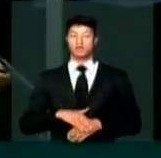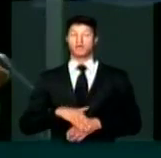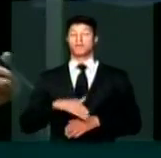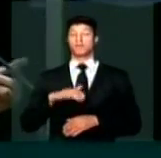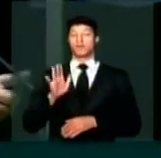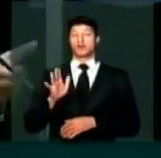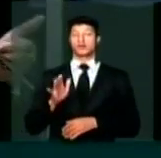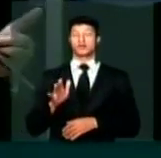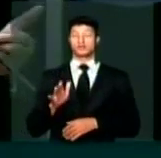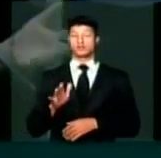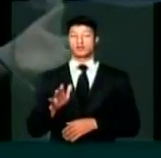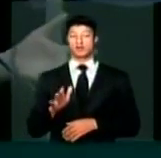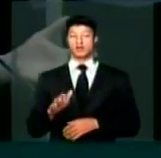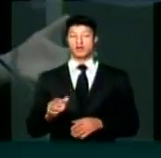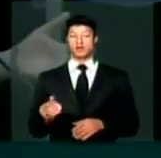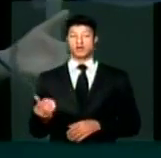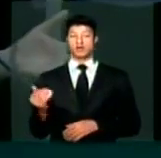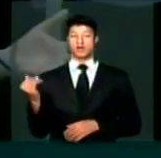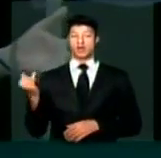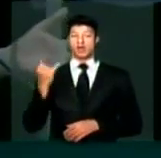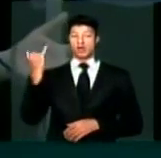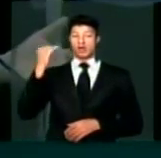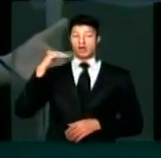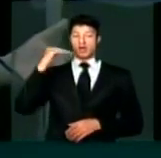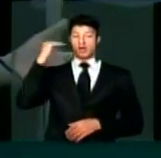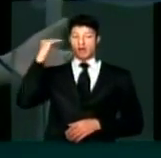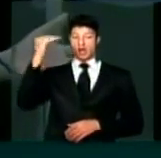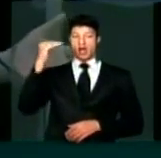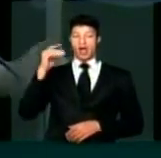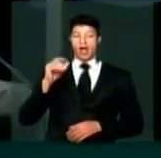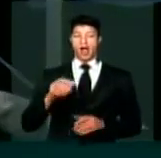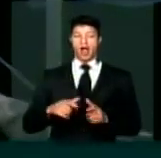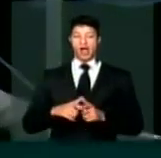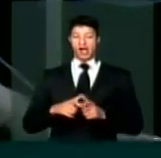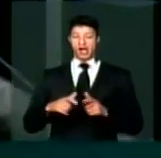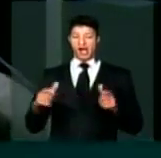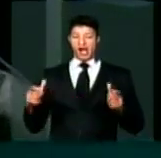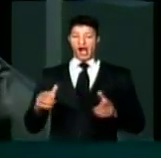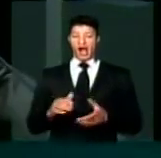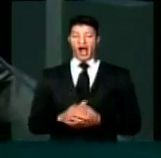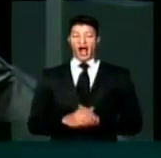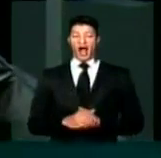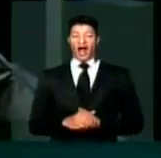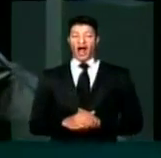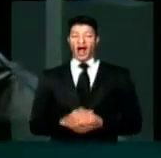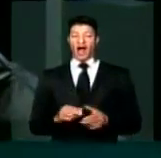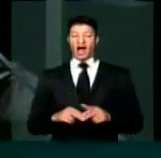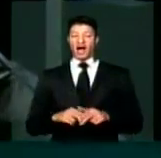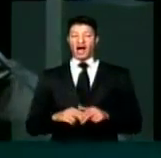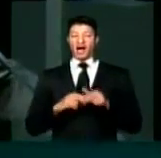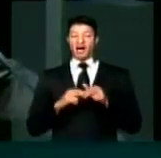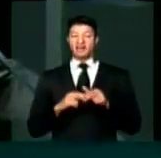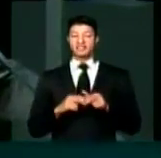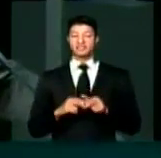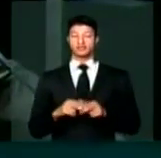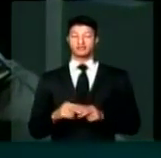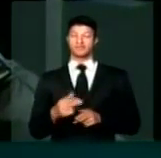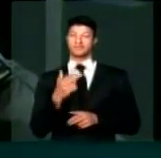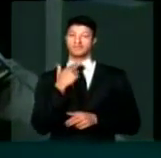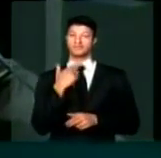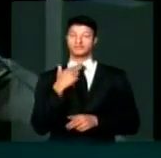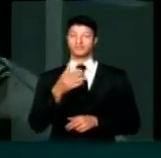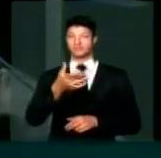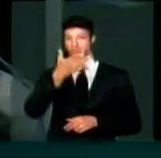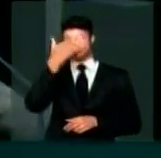será cada vez superior, maior e crescente. Por isso, eu não